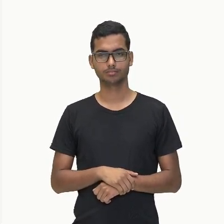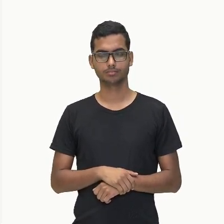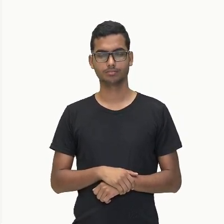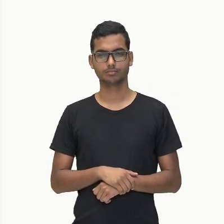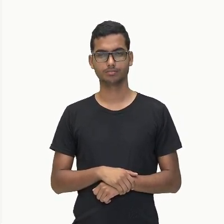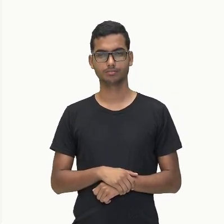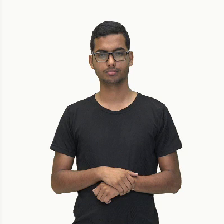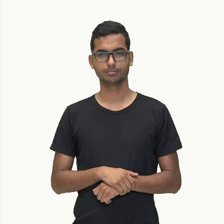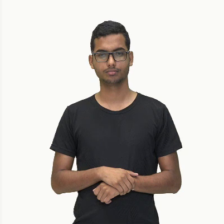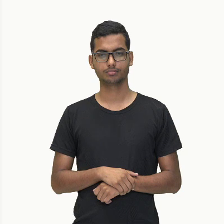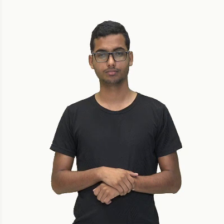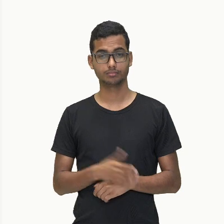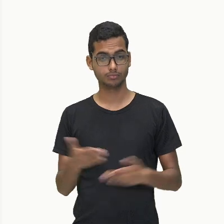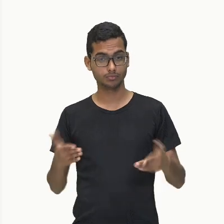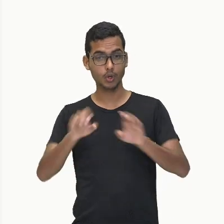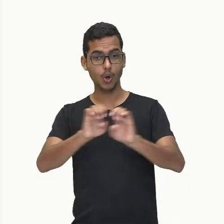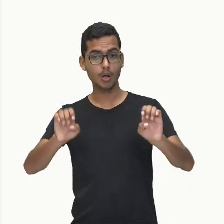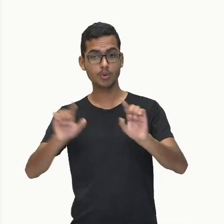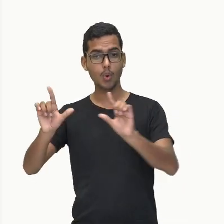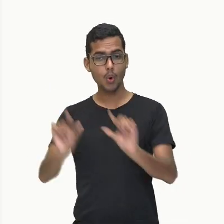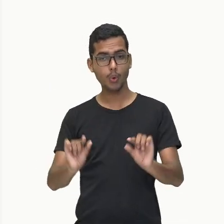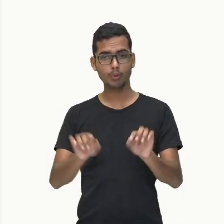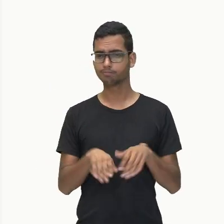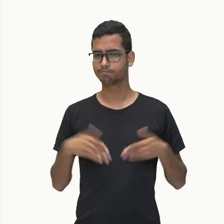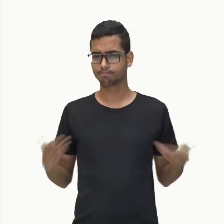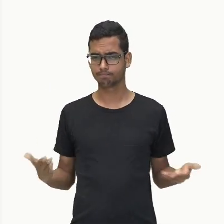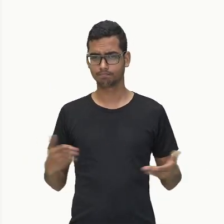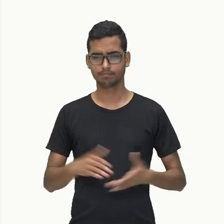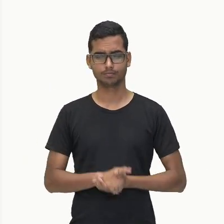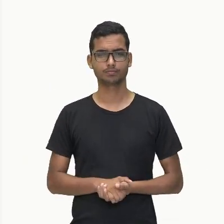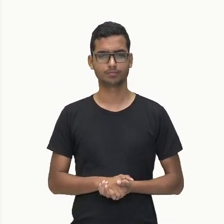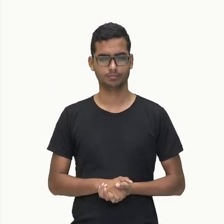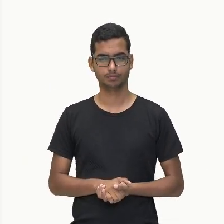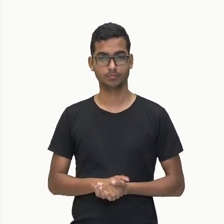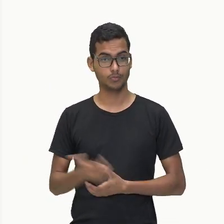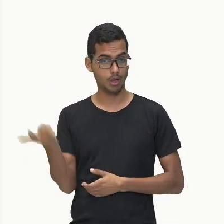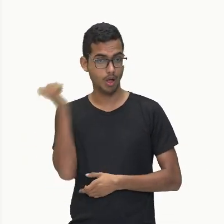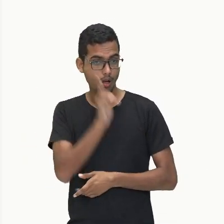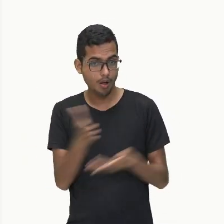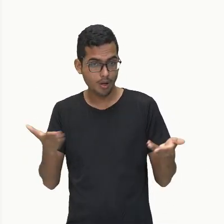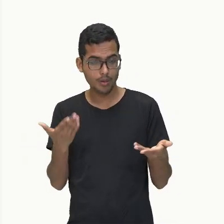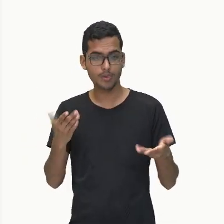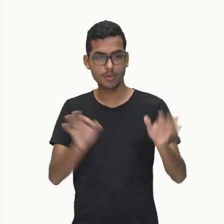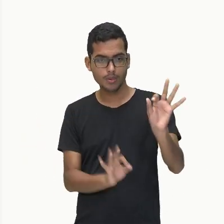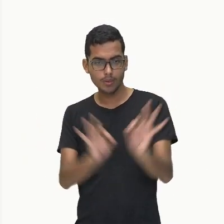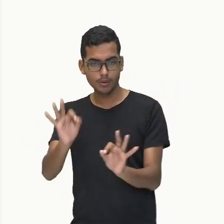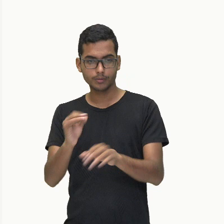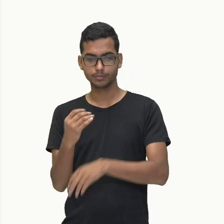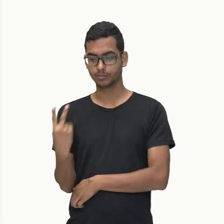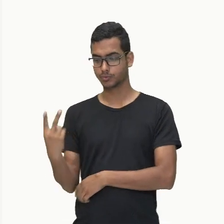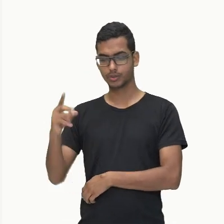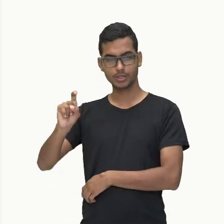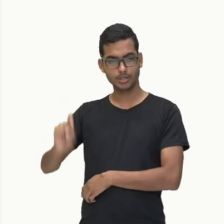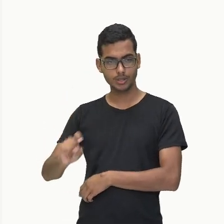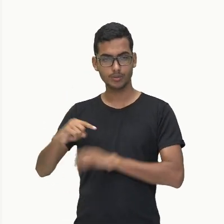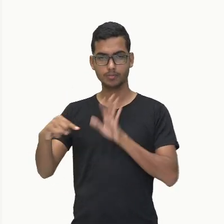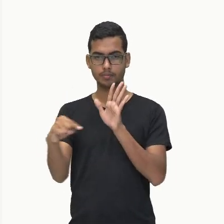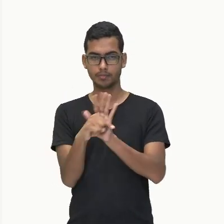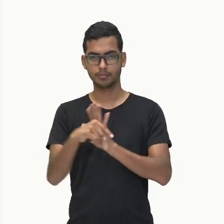Vamos obter a equação reduzida. Então, vou reescrevê-la aqui, ó. 2x